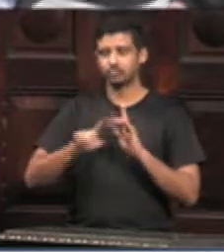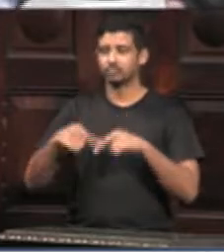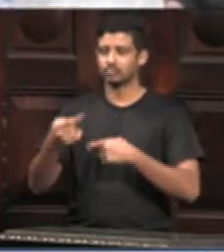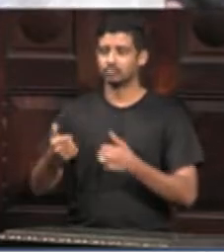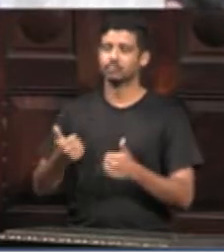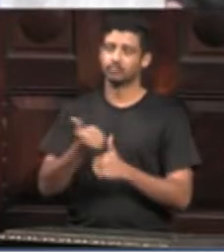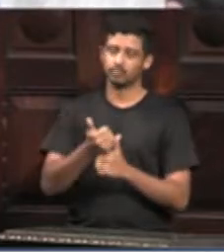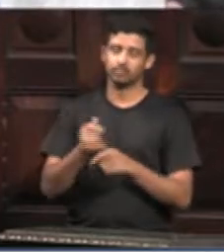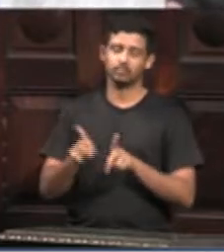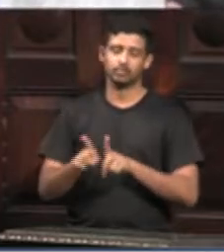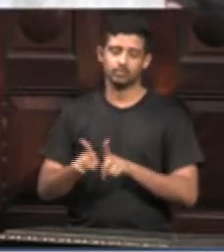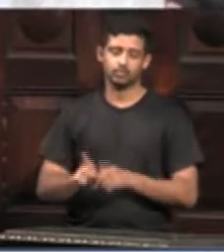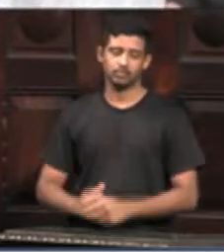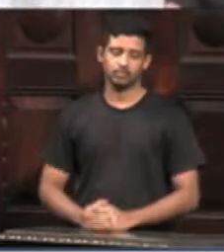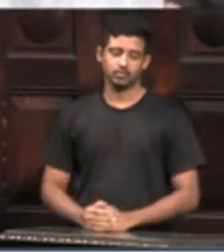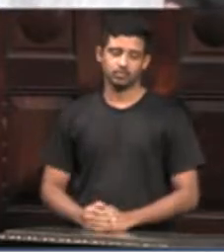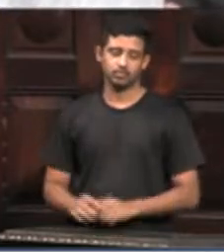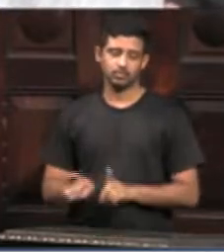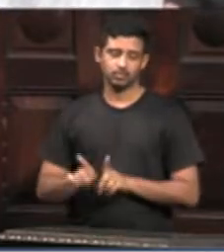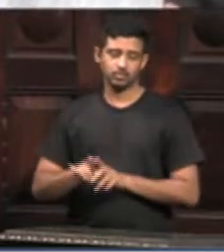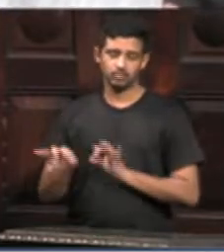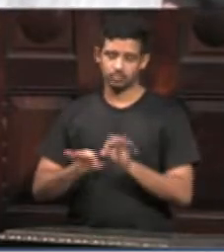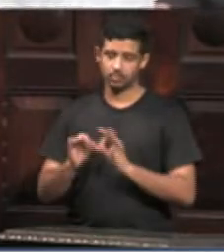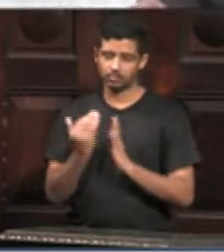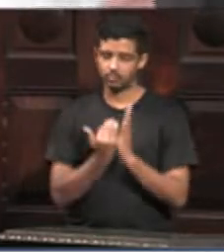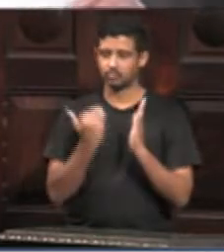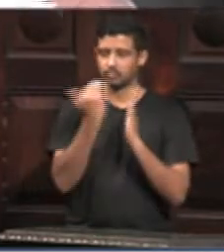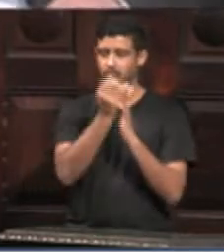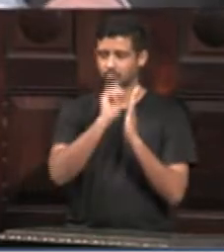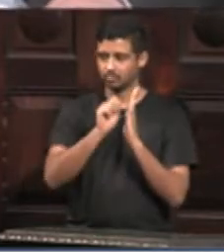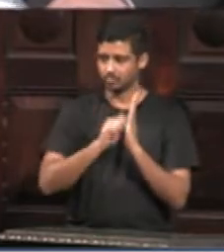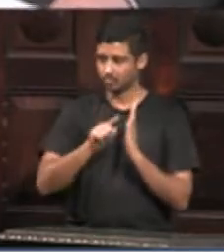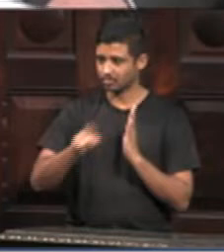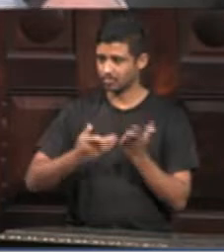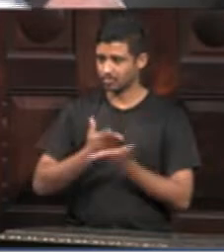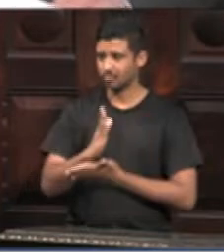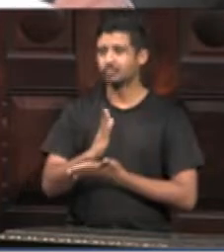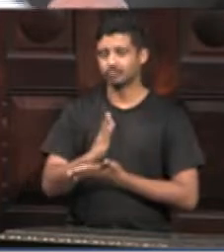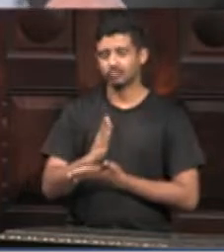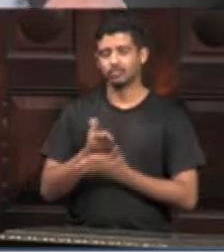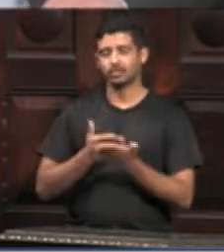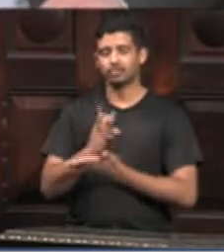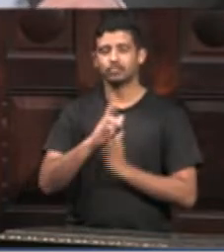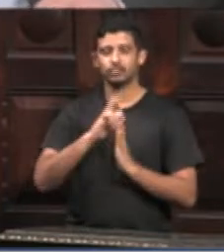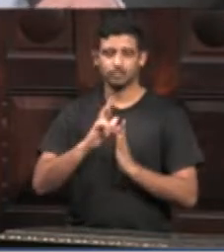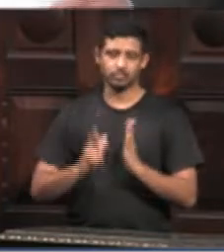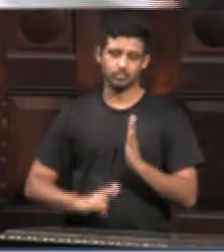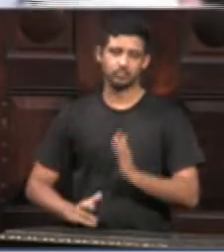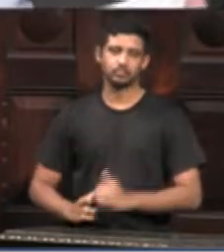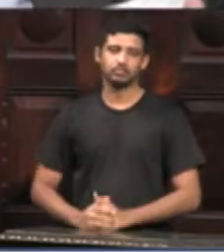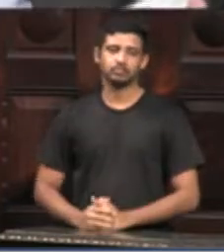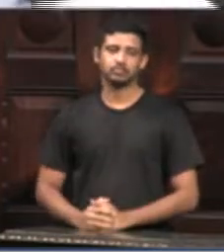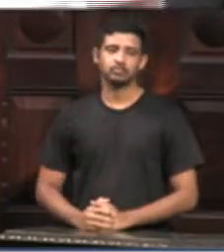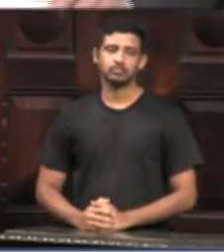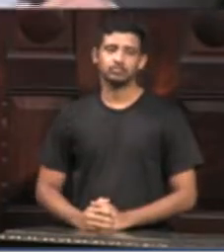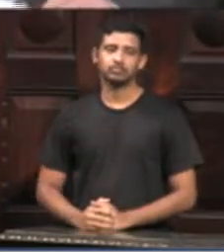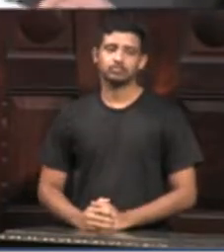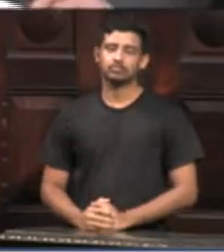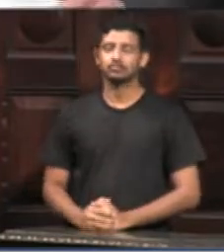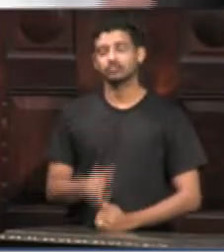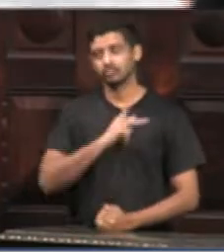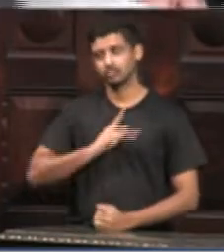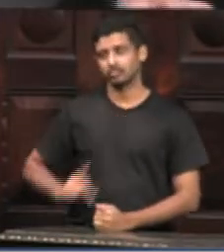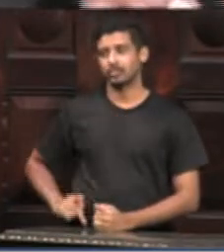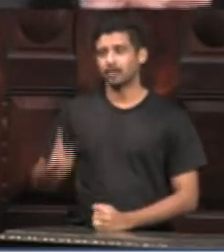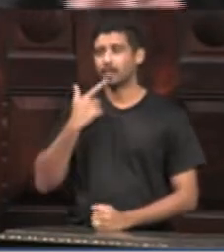comissão, aprovado. Em votação, projeto assim emendado. Senhores que aprovam nessa comissão, aprovado. Vai a redação do vencido para a segunda discussão. Declaração de voto, senhor presidente. Declaração